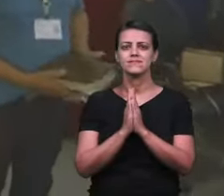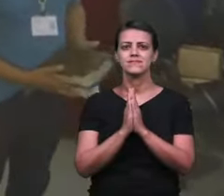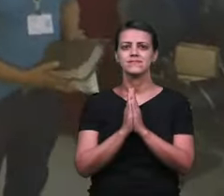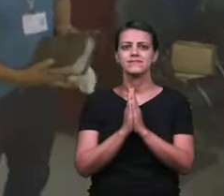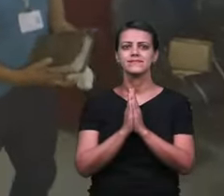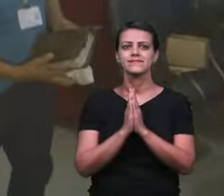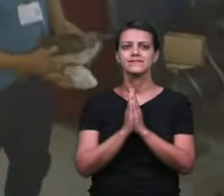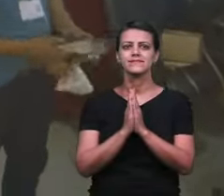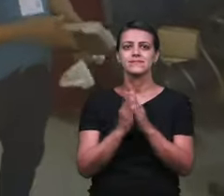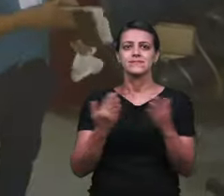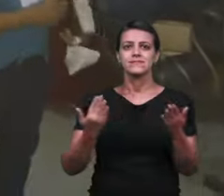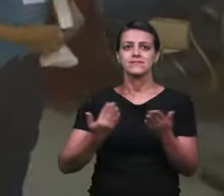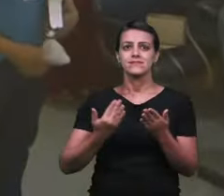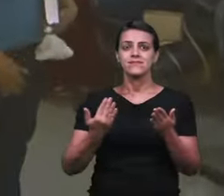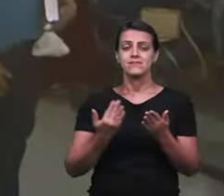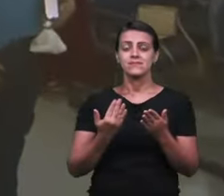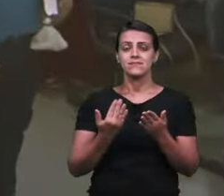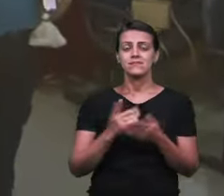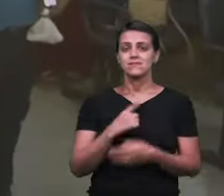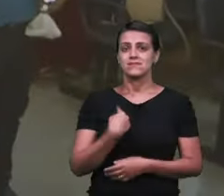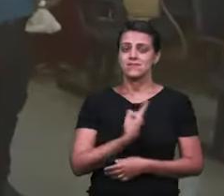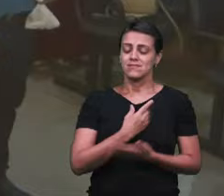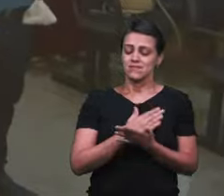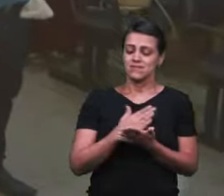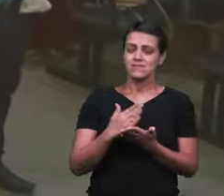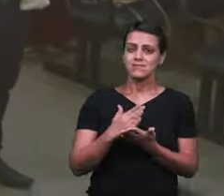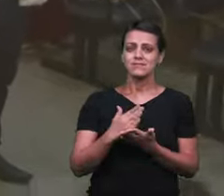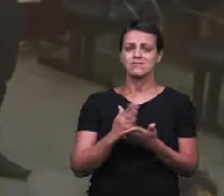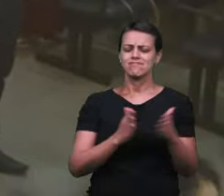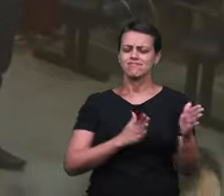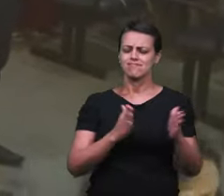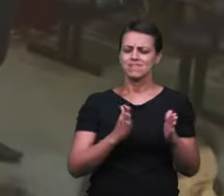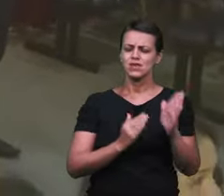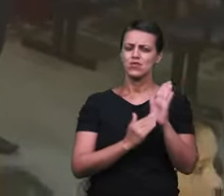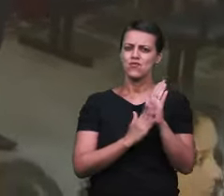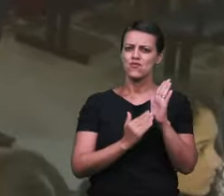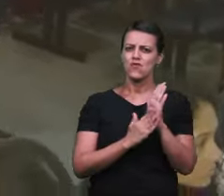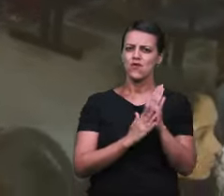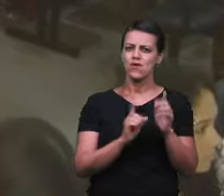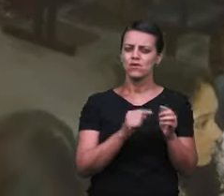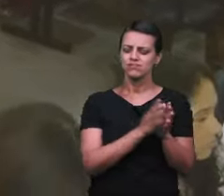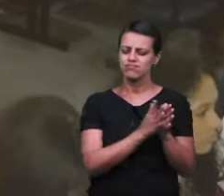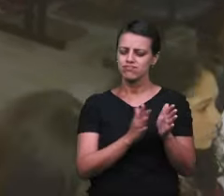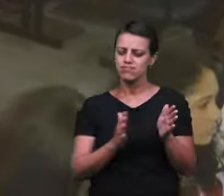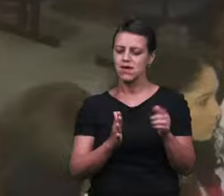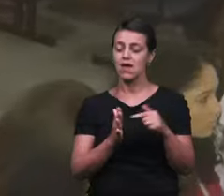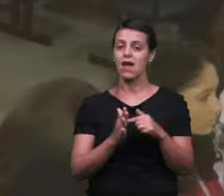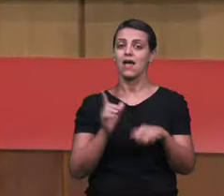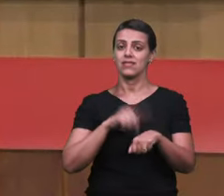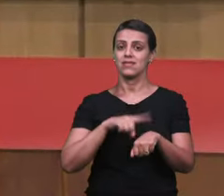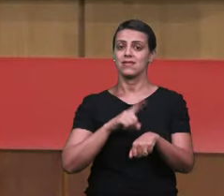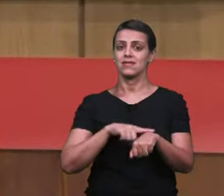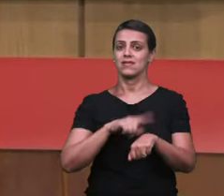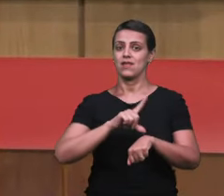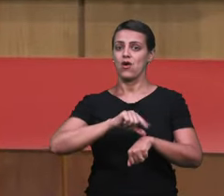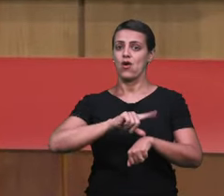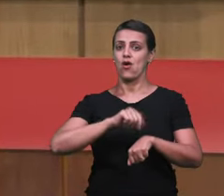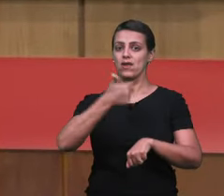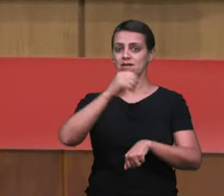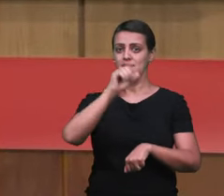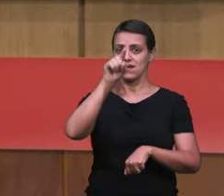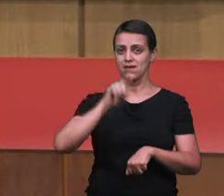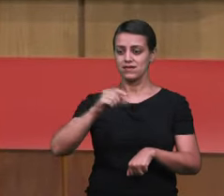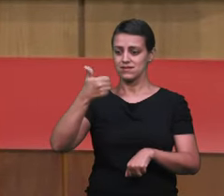Nós vamos iniciar um período aqui de louvor e às 10h10 entrará a